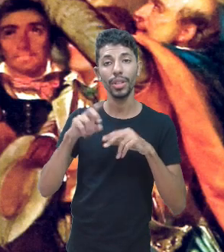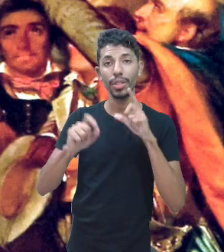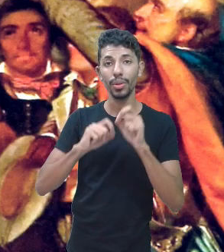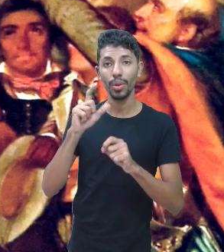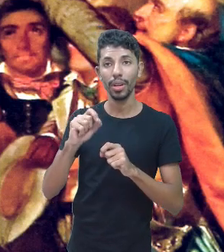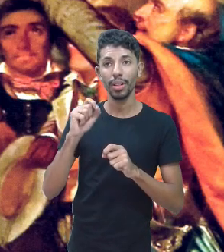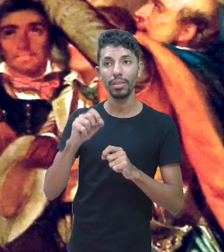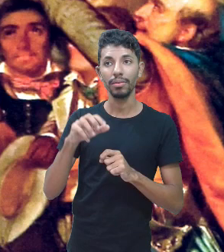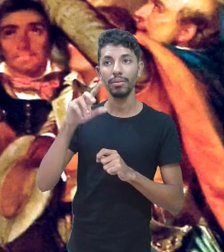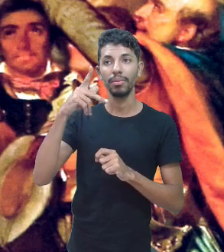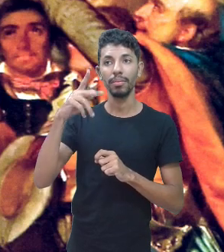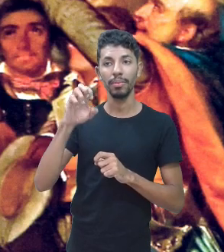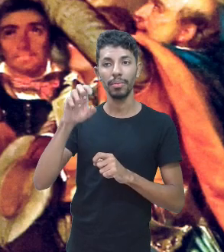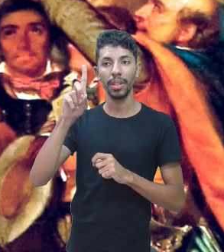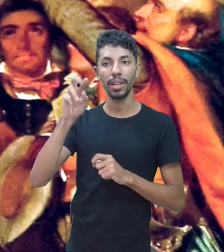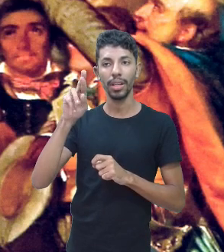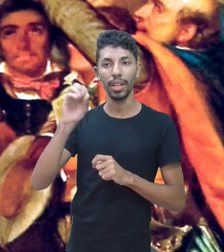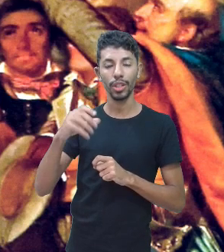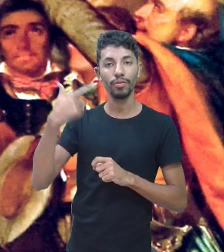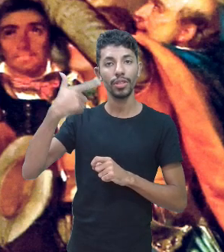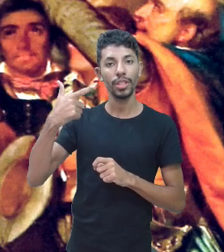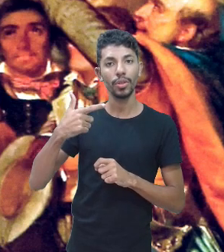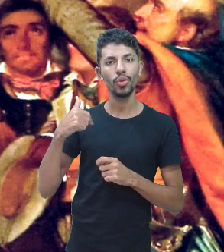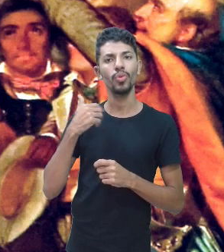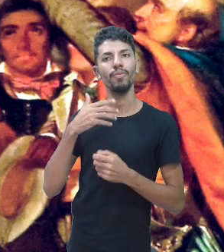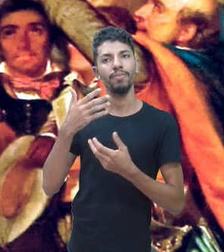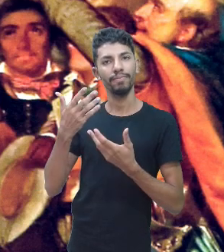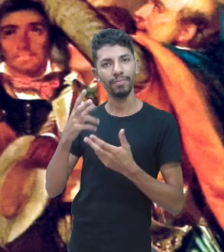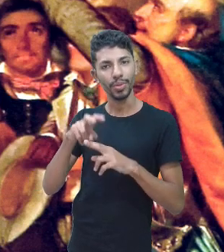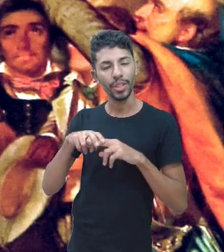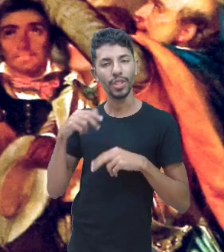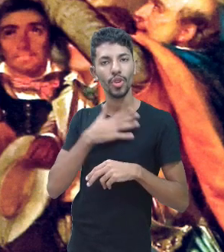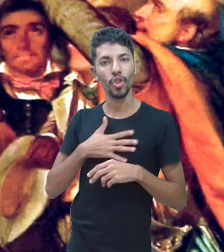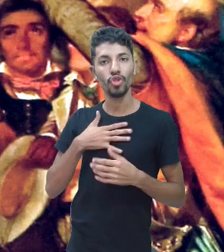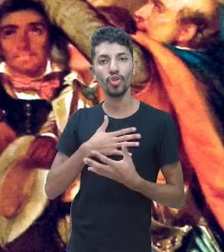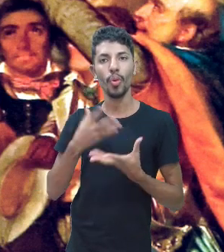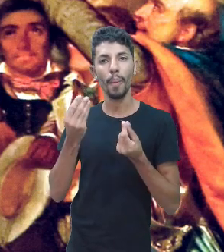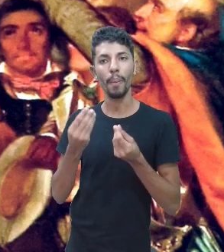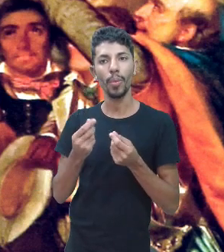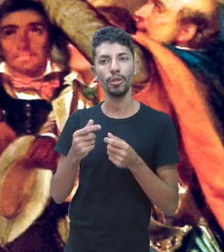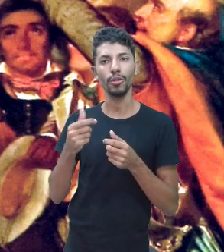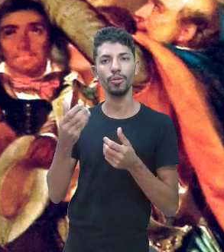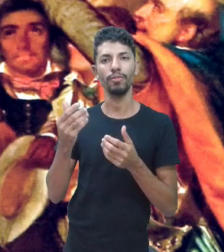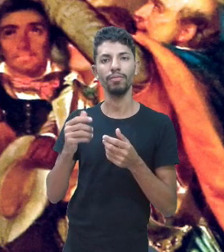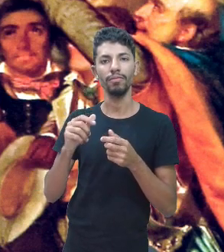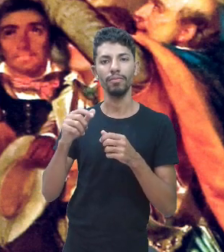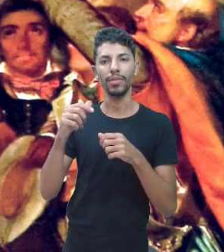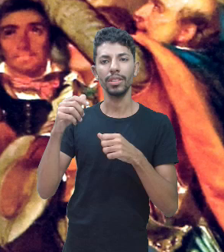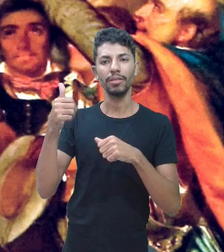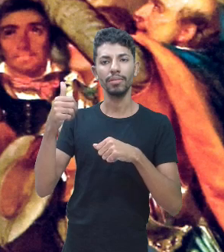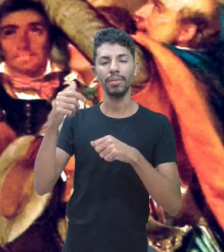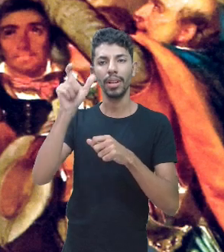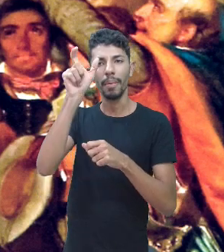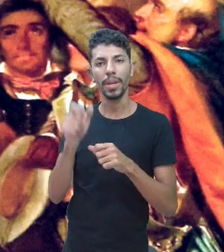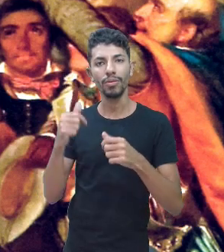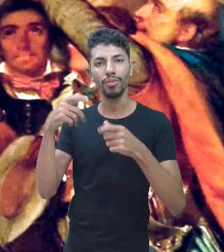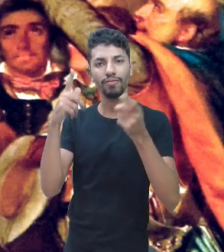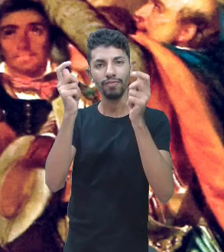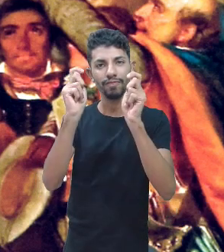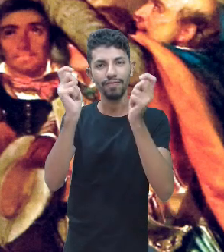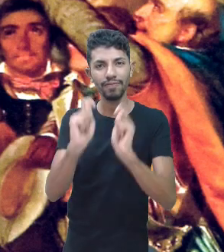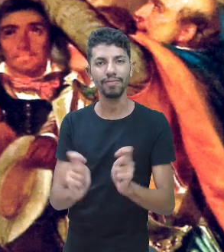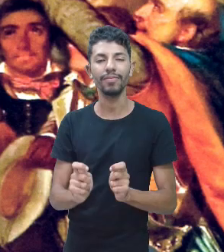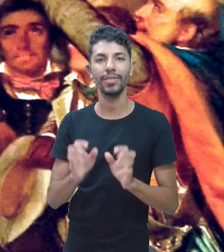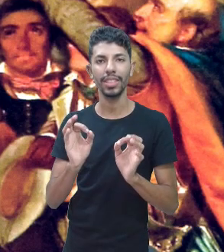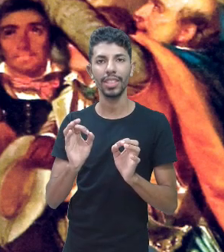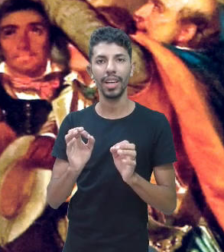o filho, gostou tanto do artista. Né? Então, ele vai sempre destacar esse papel da monarquia na construção do país. Outra